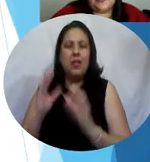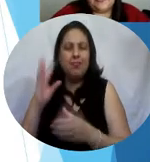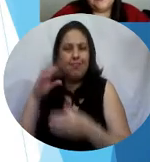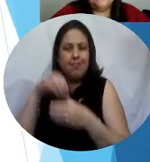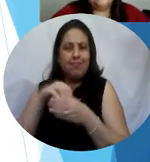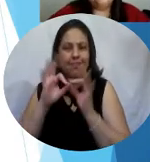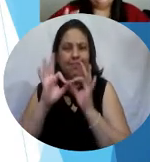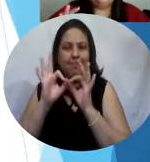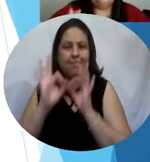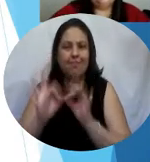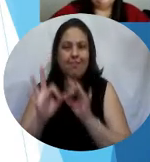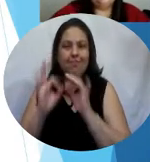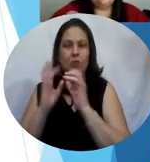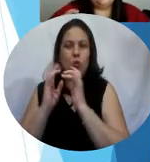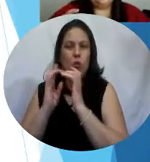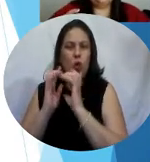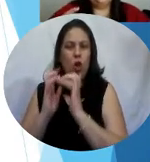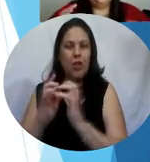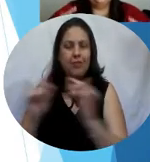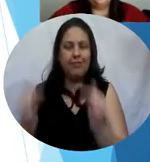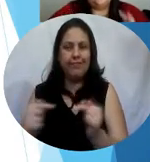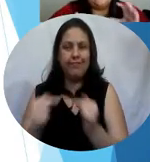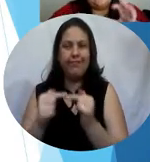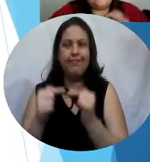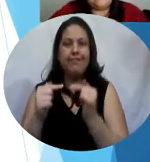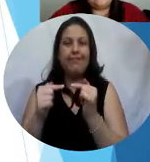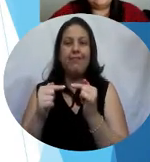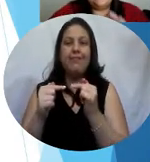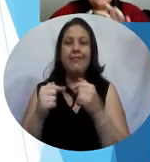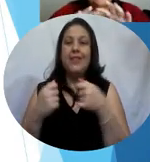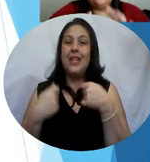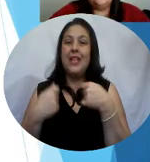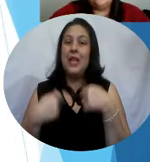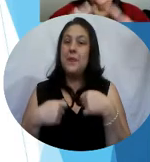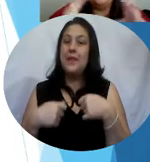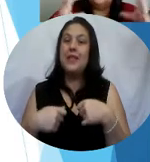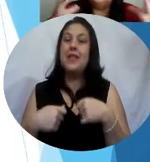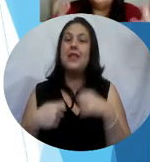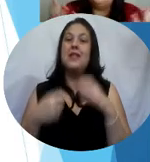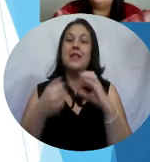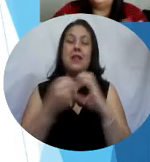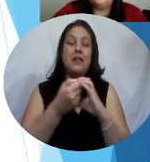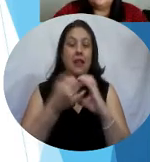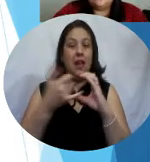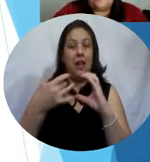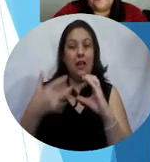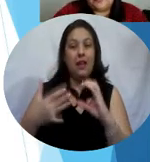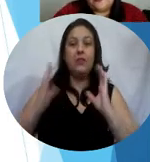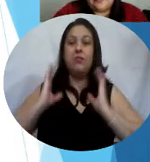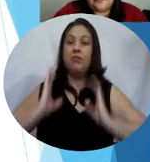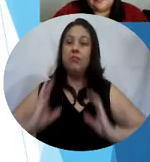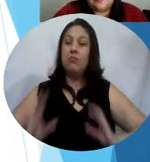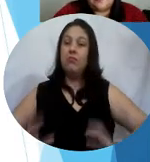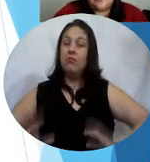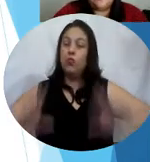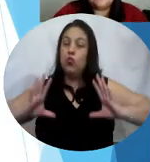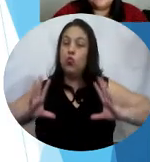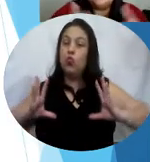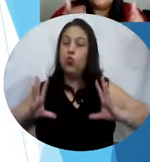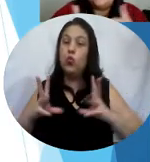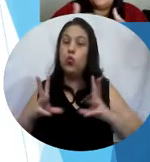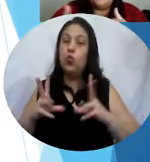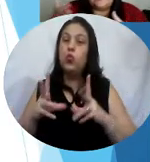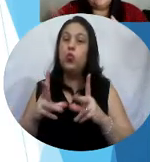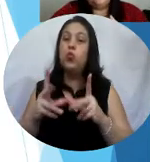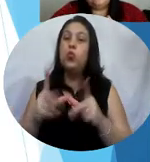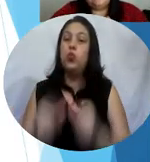extremamente importante que essa pessoa esteja dentro de todos esses comportamentos que nós mencionamos